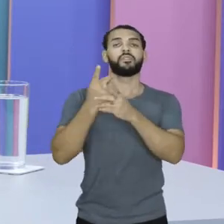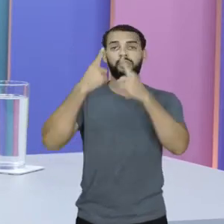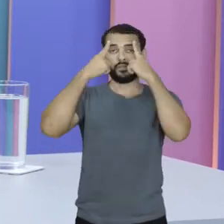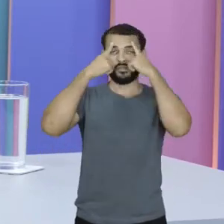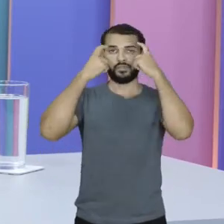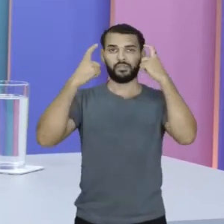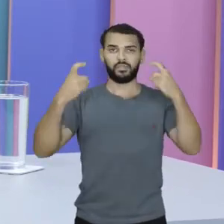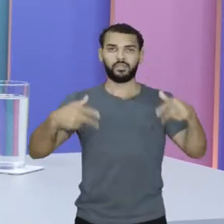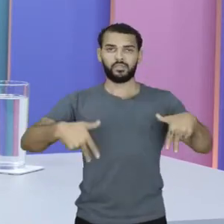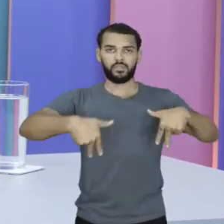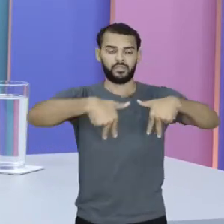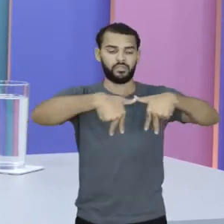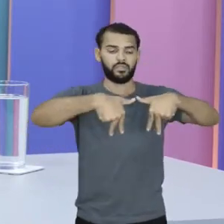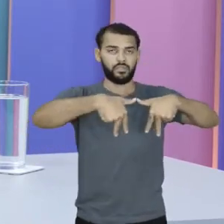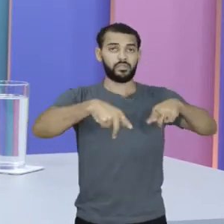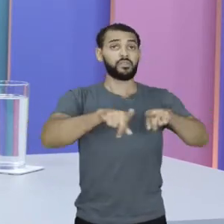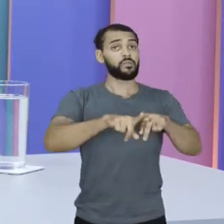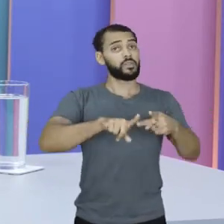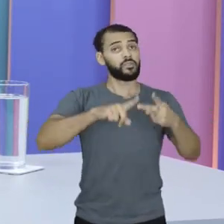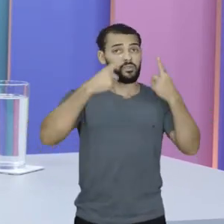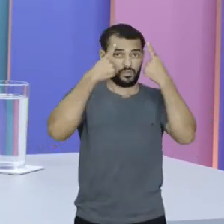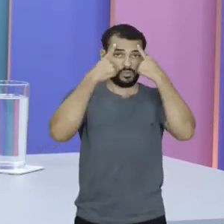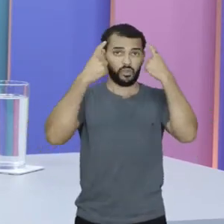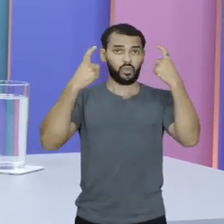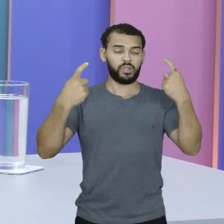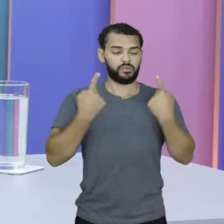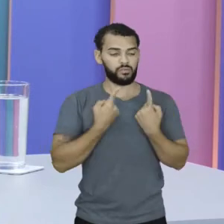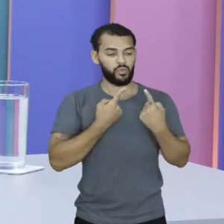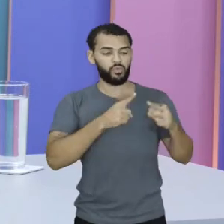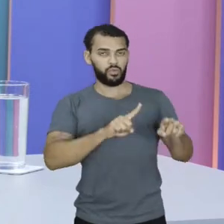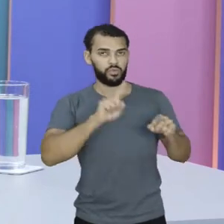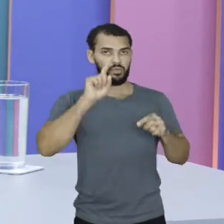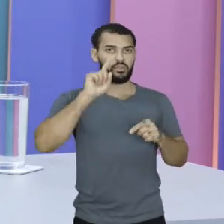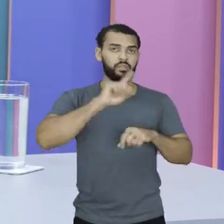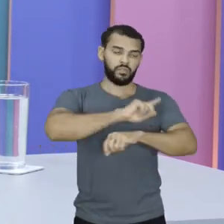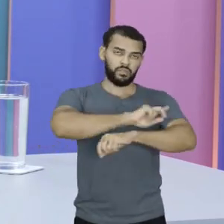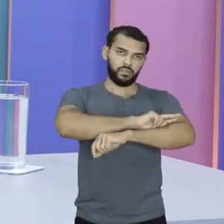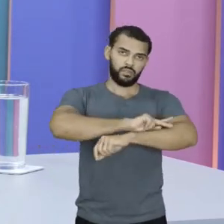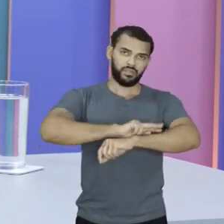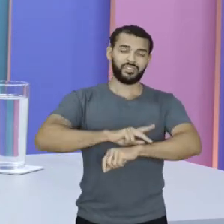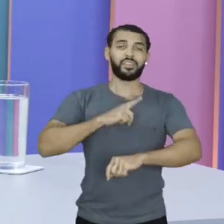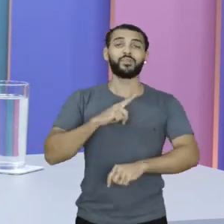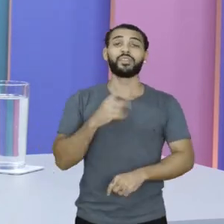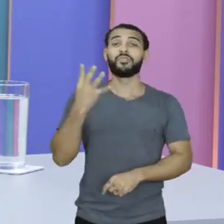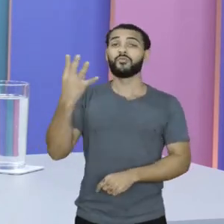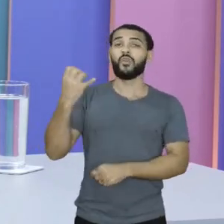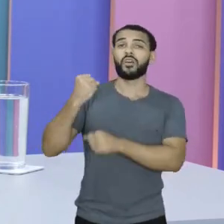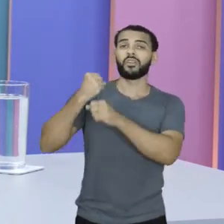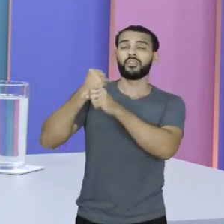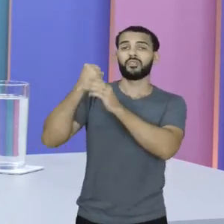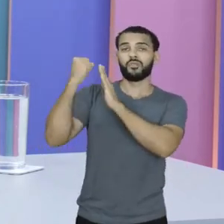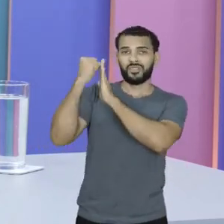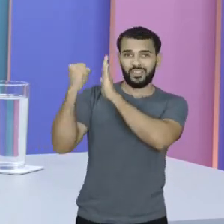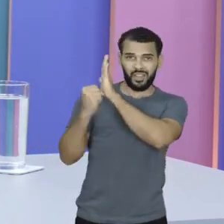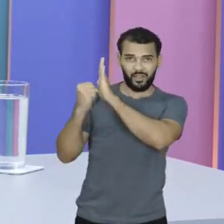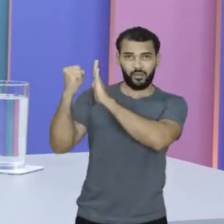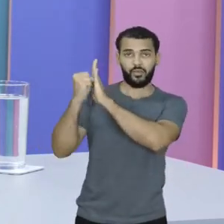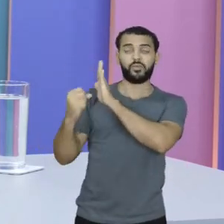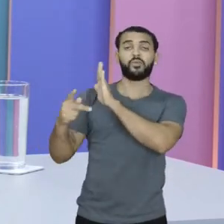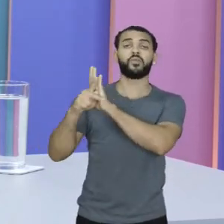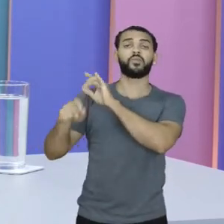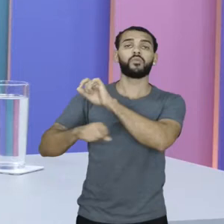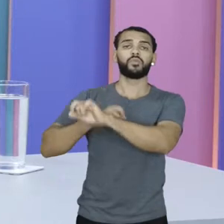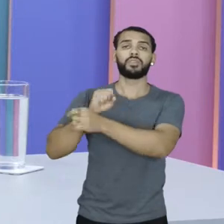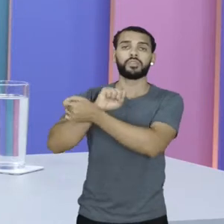violência de gênero e da violência de raça. Ou seja, quase 4 séculos de escravização de homens, mulheres e crianças